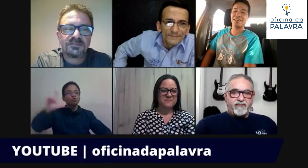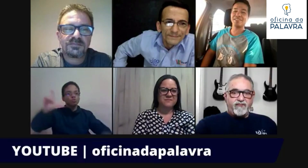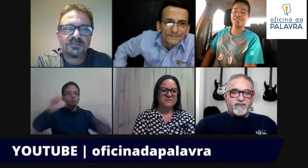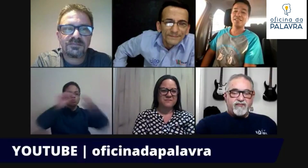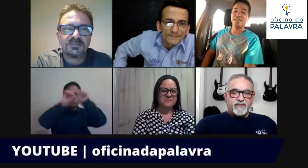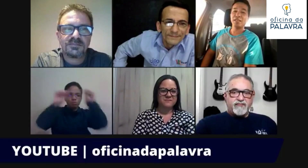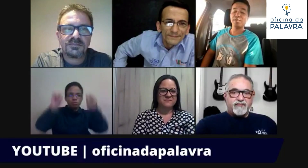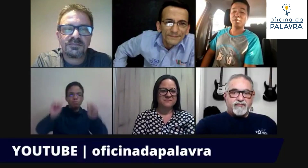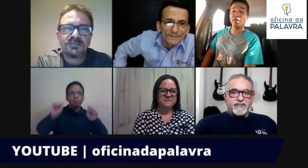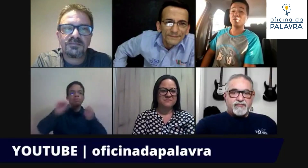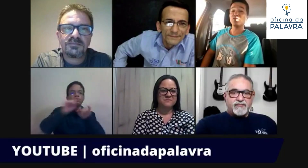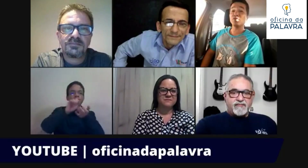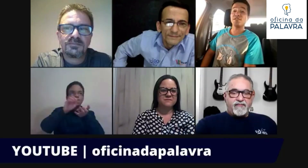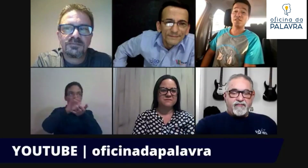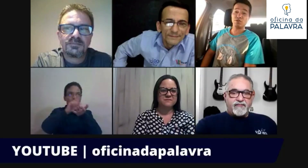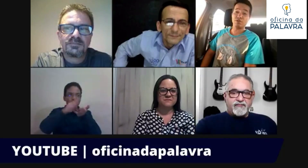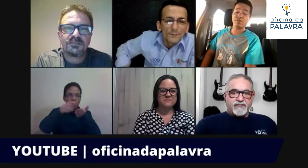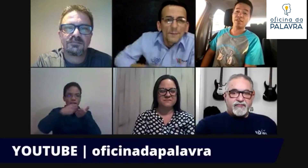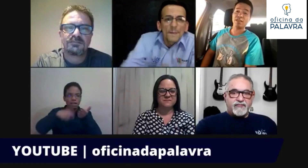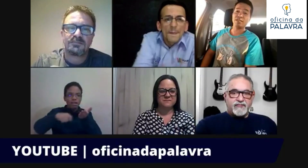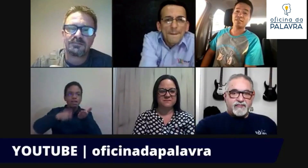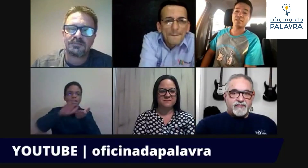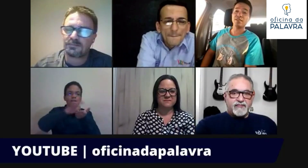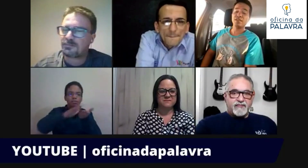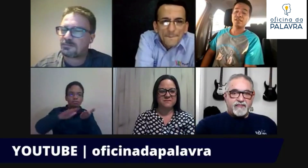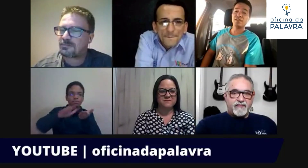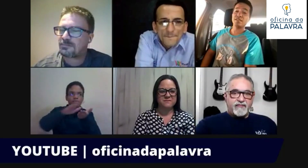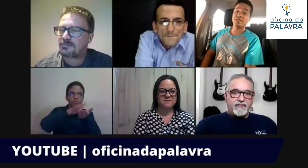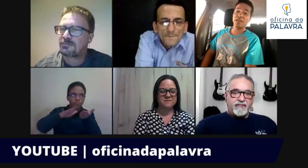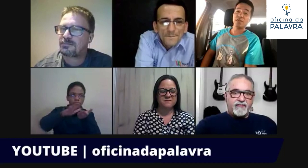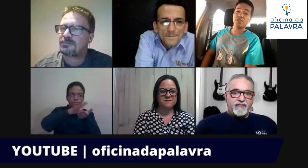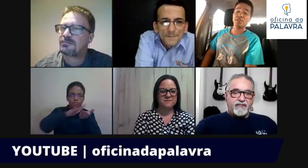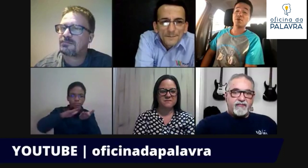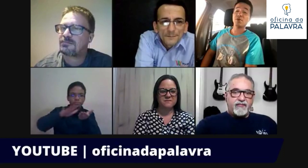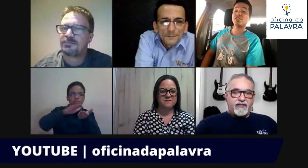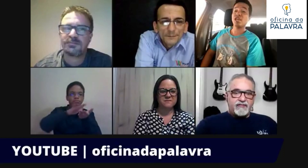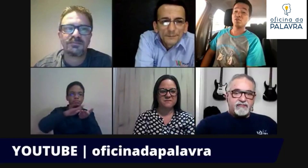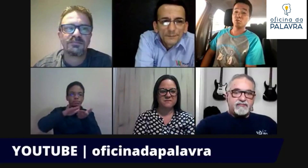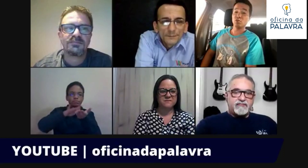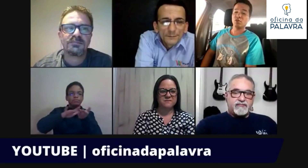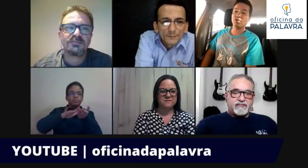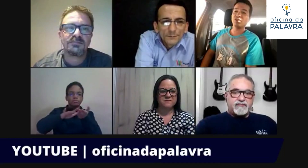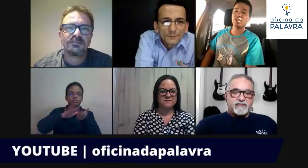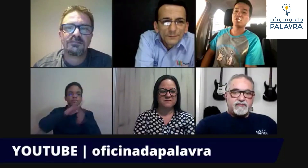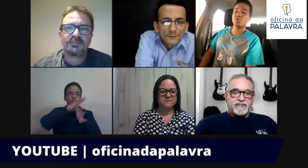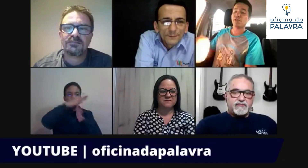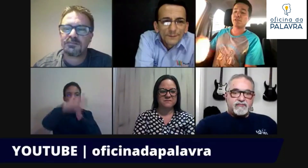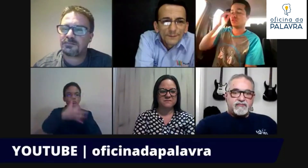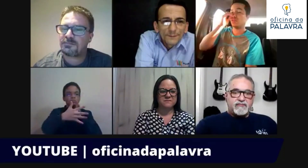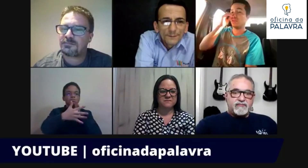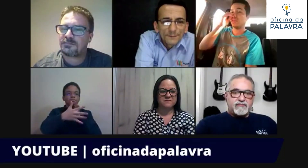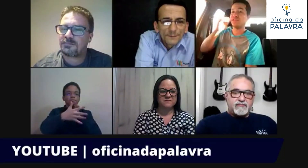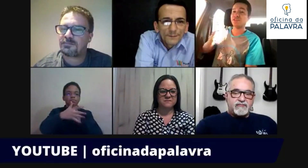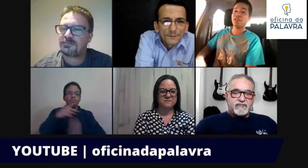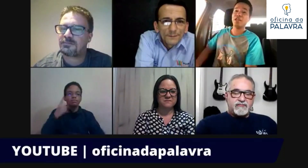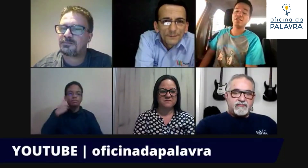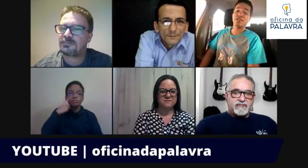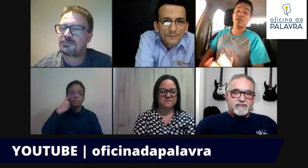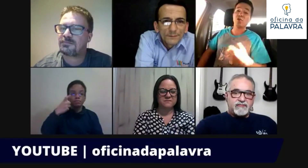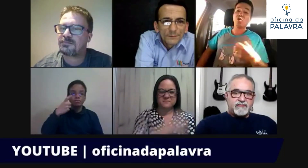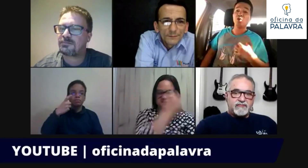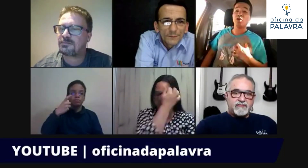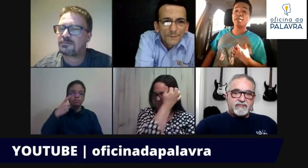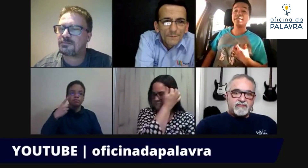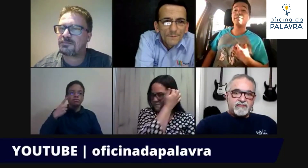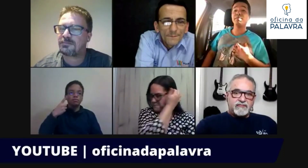língua de sinais. Tem pelo menos uns 5 diferentes sistemas, e eu achei um que eu achei super, super pertinente,